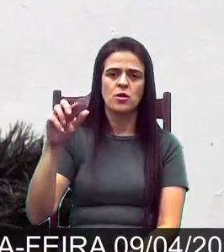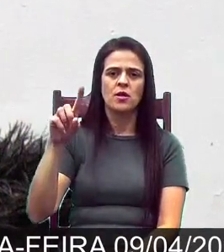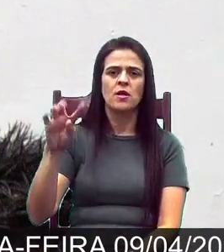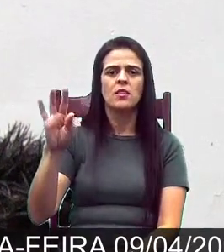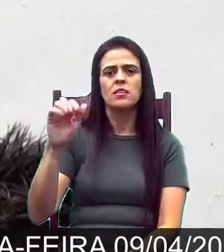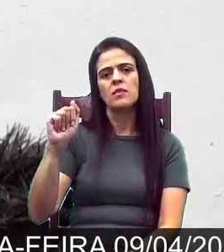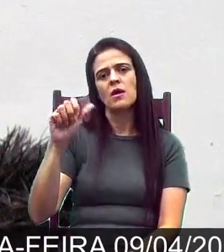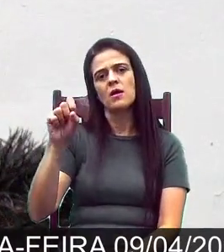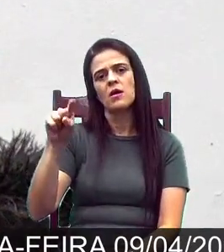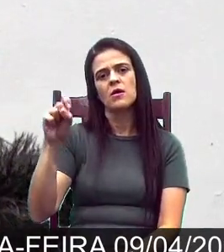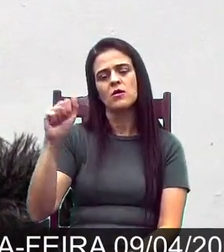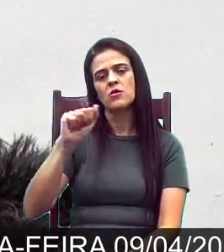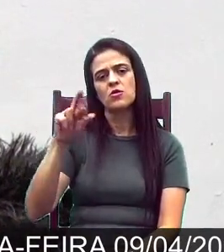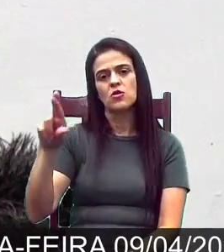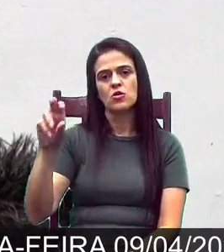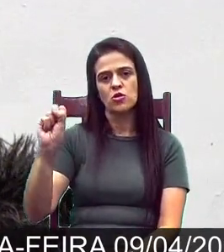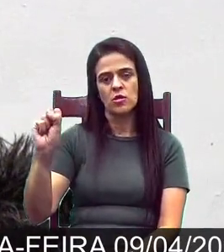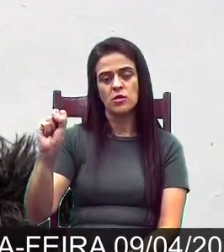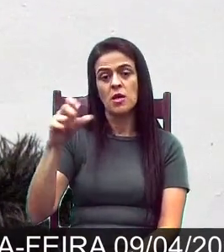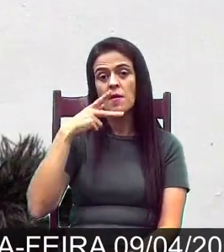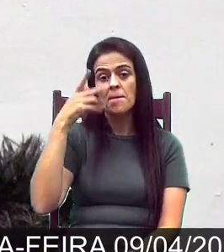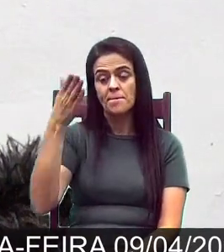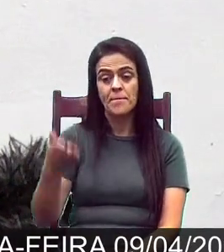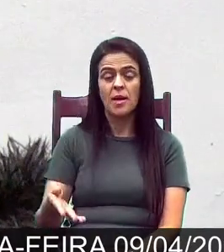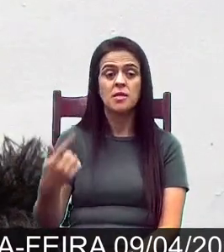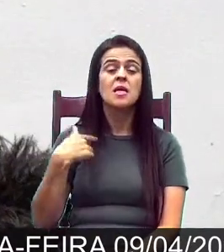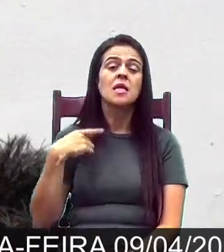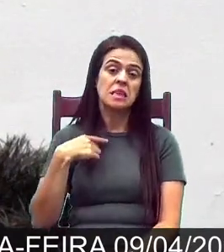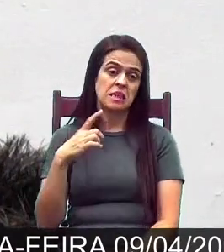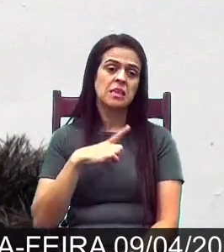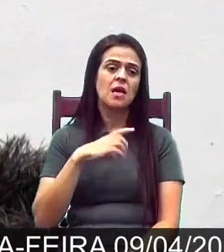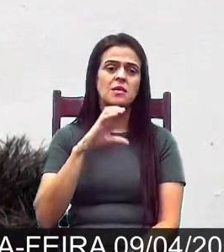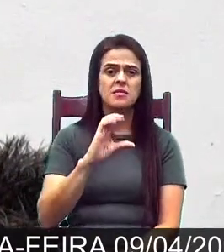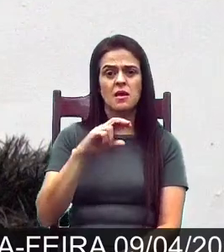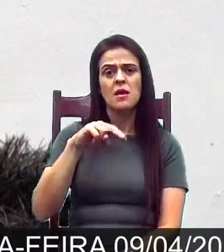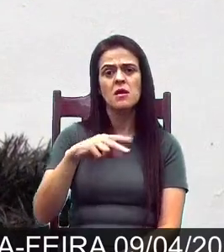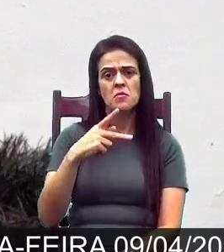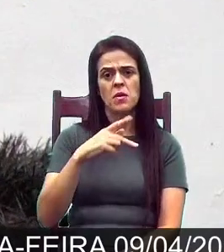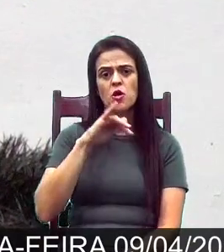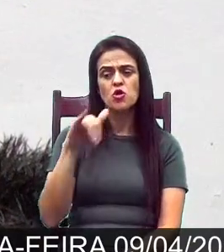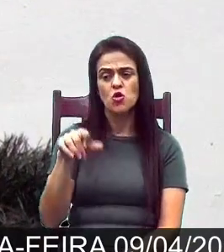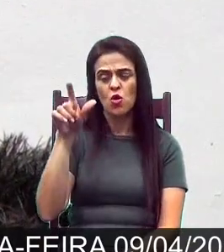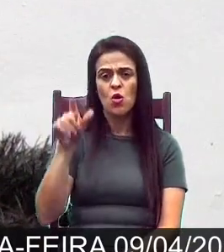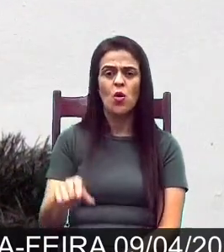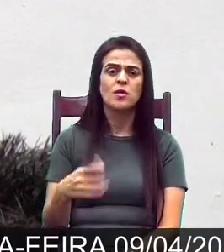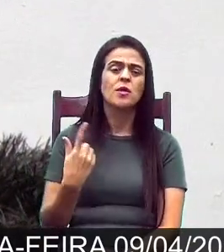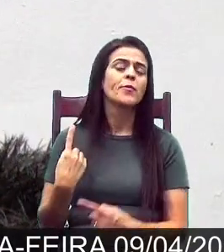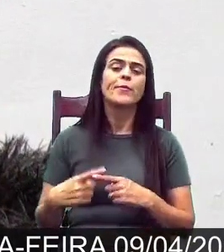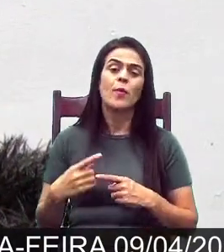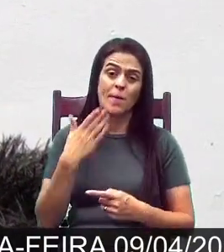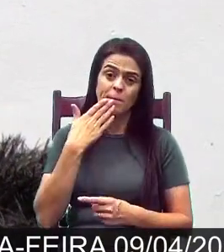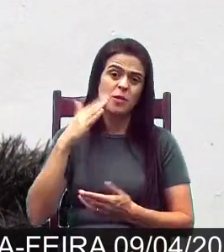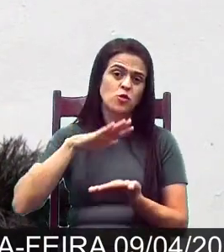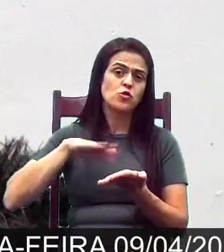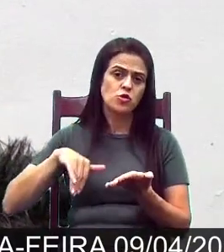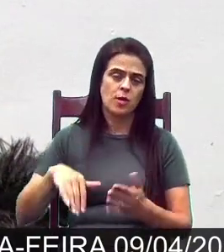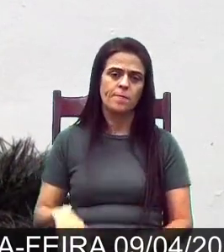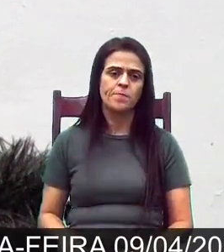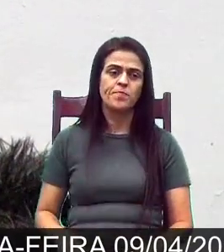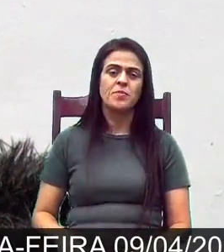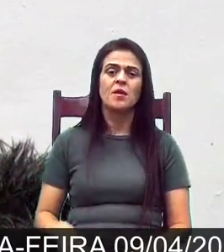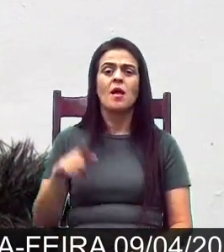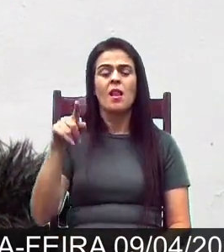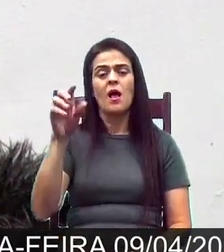de maio do ano passado, aqui com o CNPJ e tudo legal. A justificativa, por ser